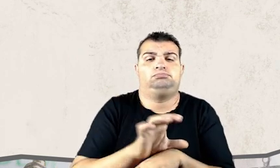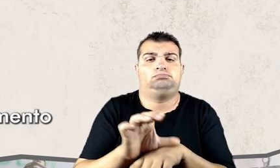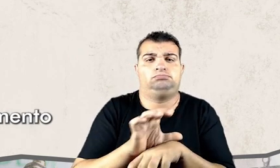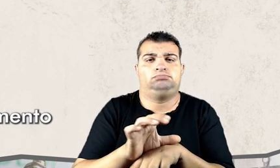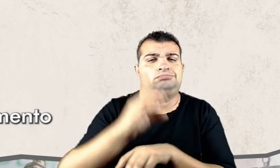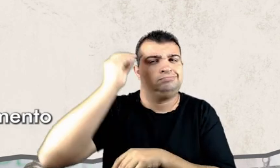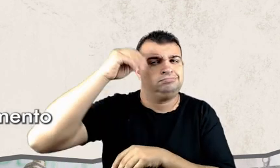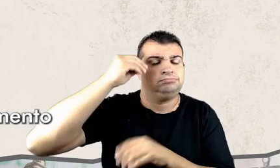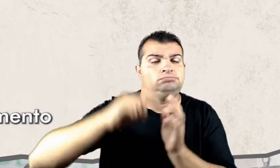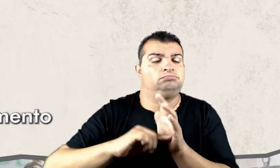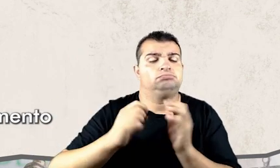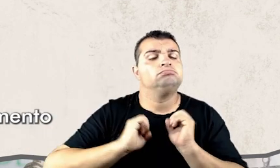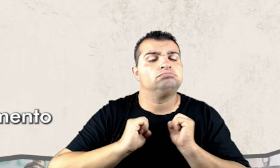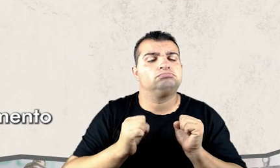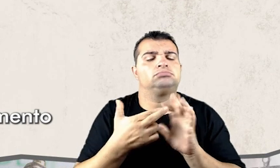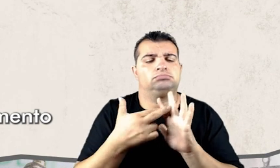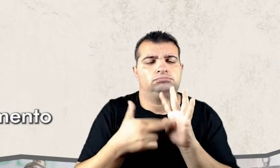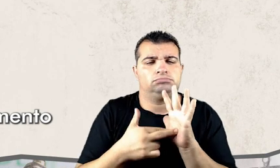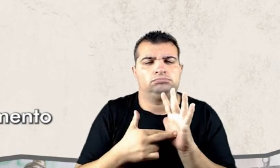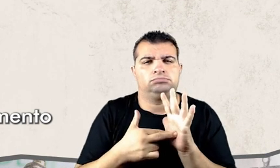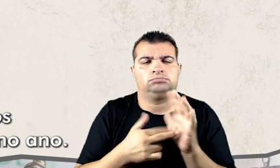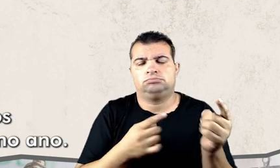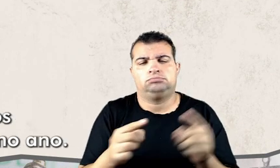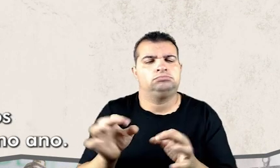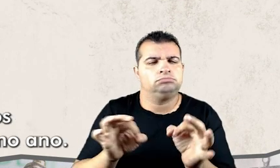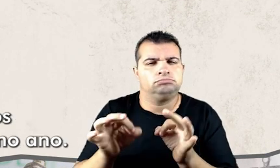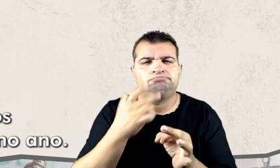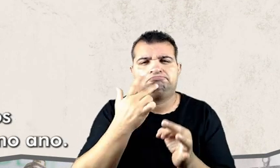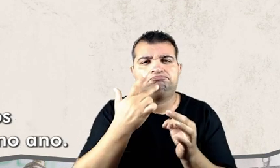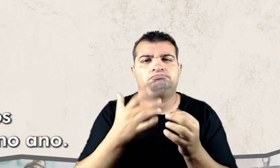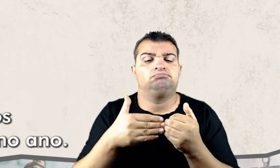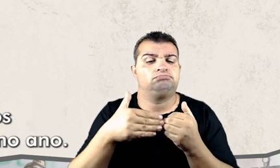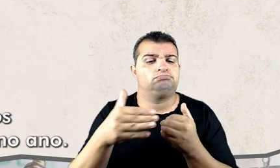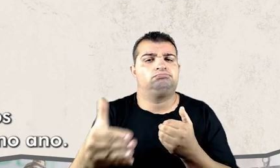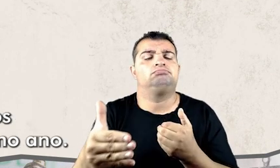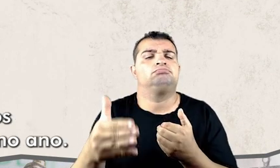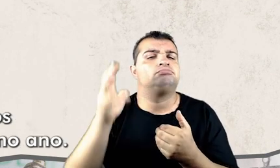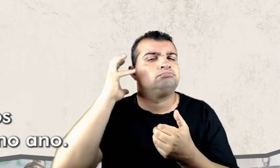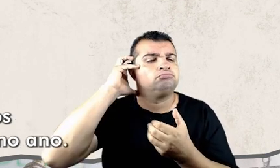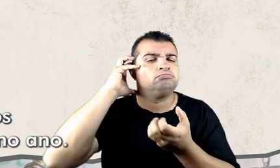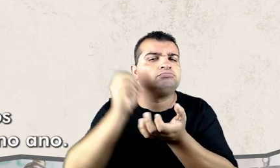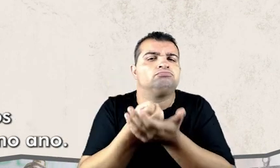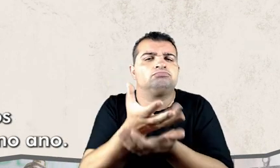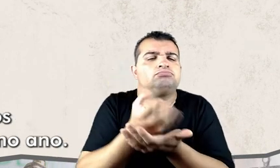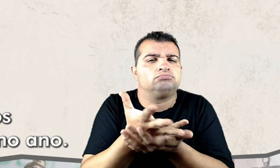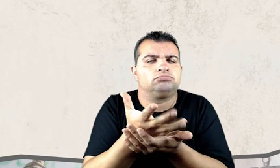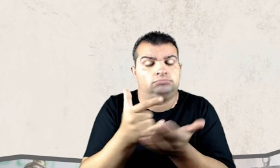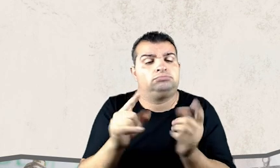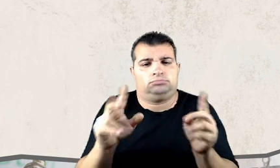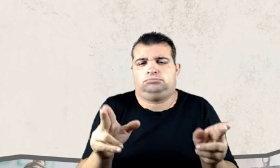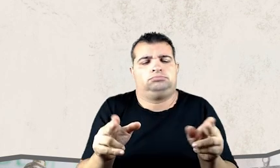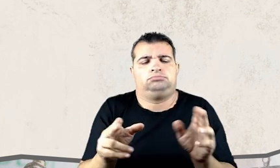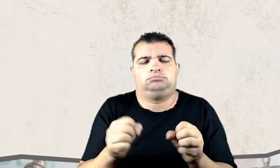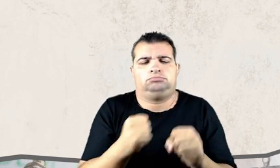psicologia. Lembrando que o primeiro movimento para a regulamentação, o anteprojeto, de que falamos no início do episódio, é deste mesmo ano.